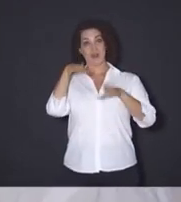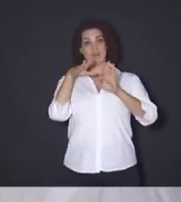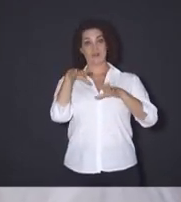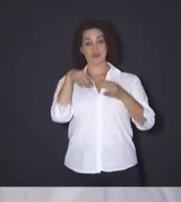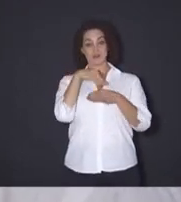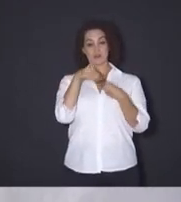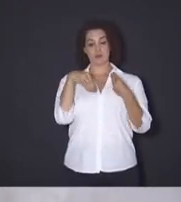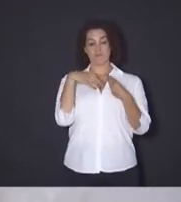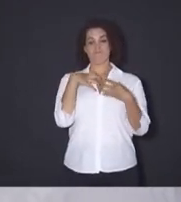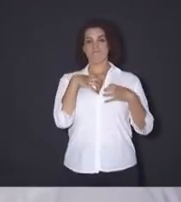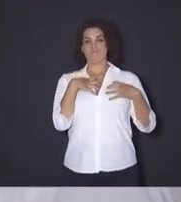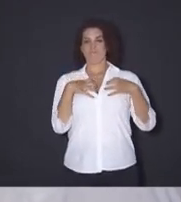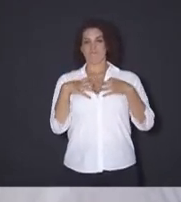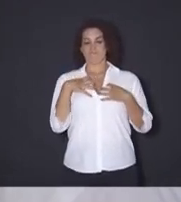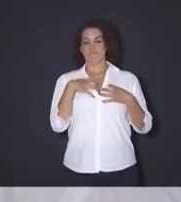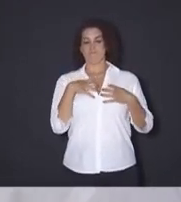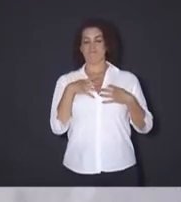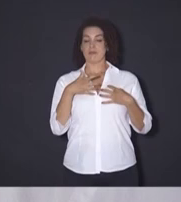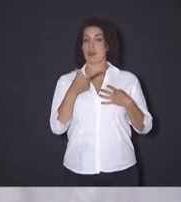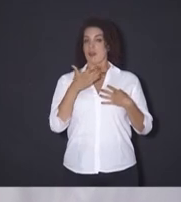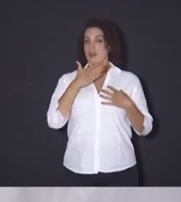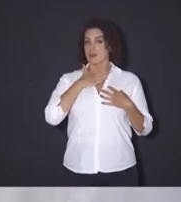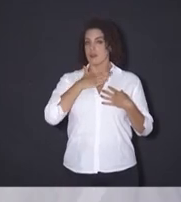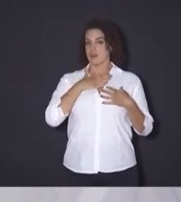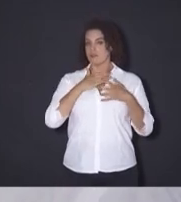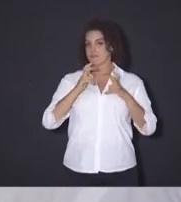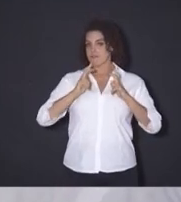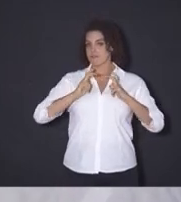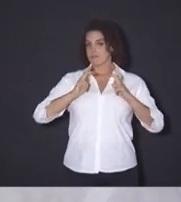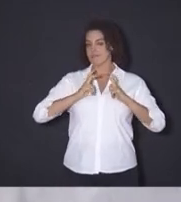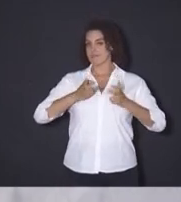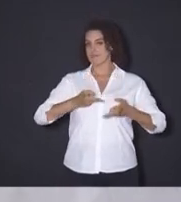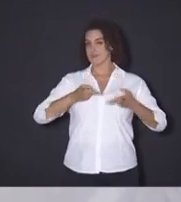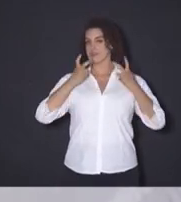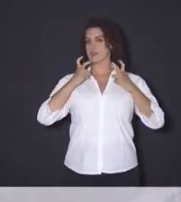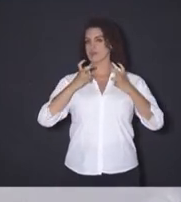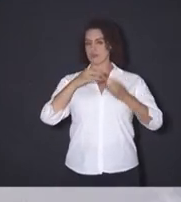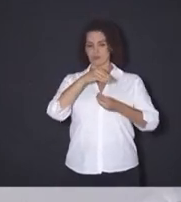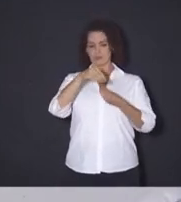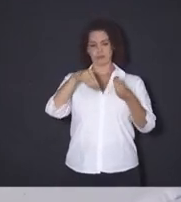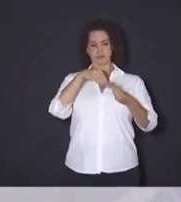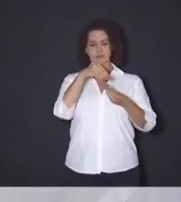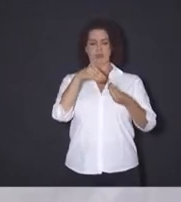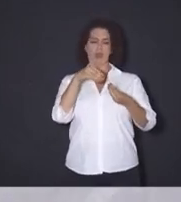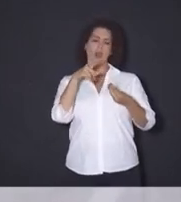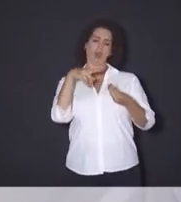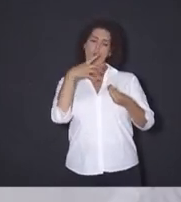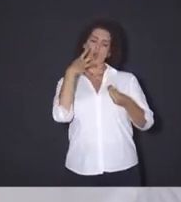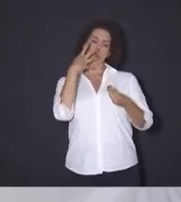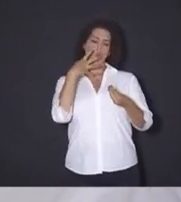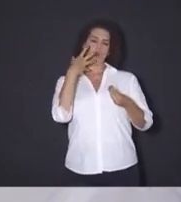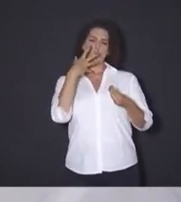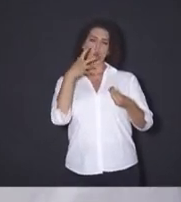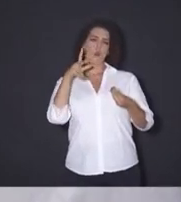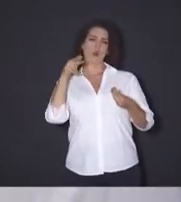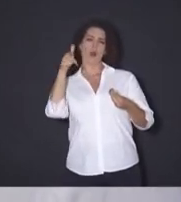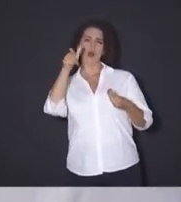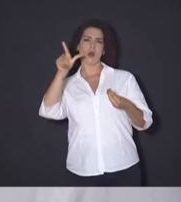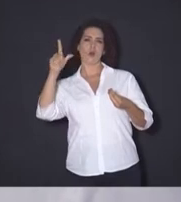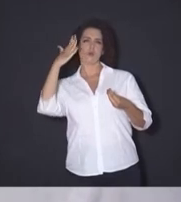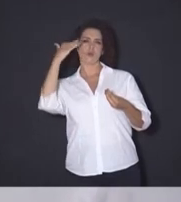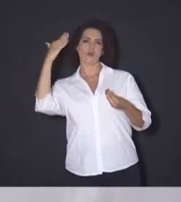e eu particularmente vejo a miscigenação de forma romântica como alguns artistas famosos